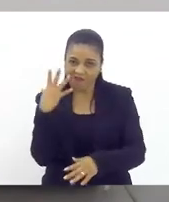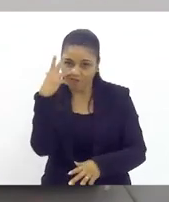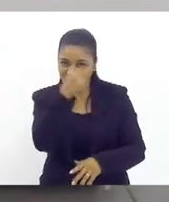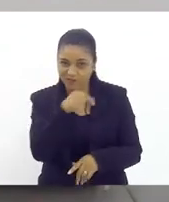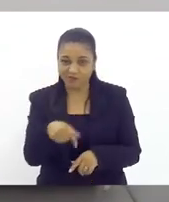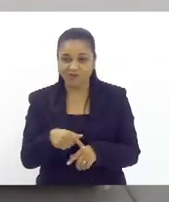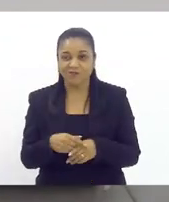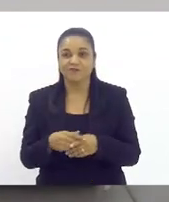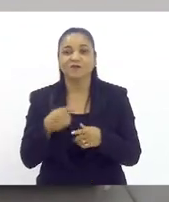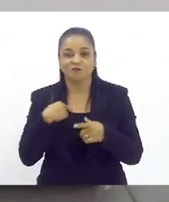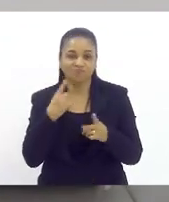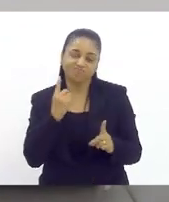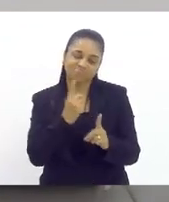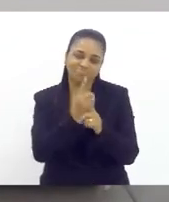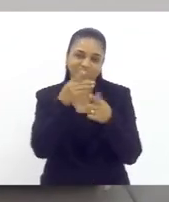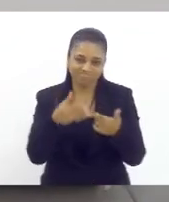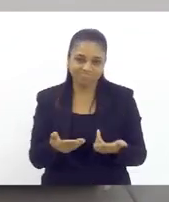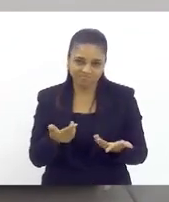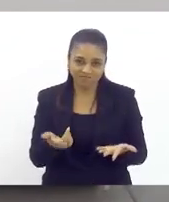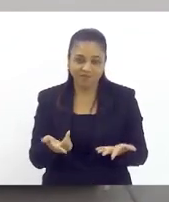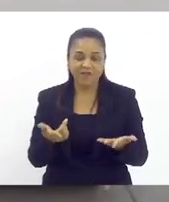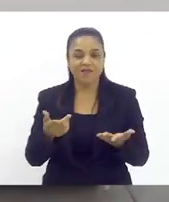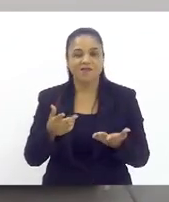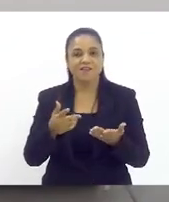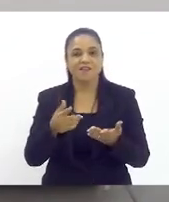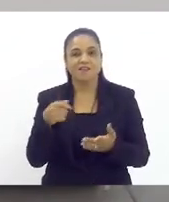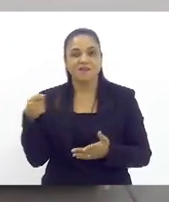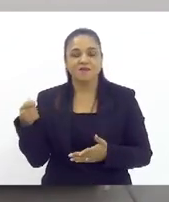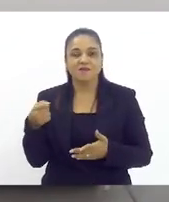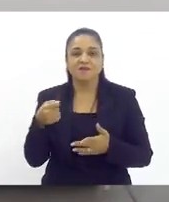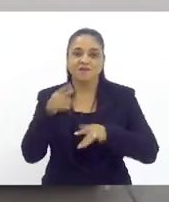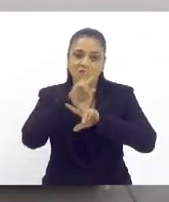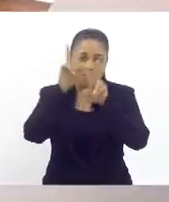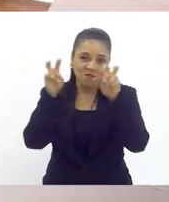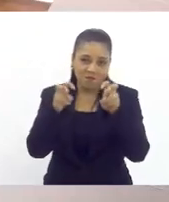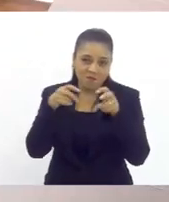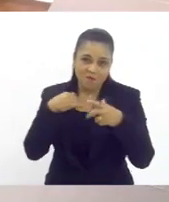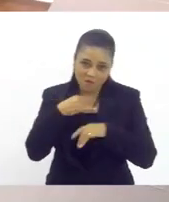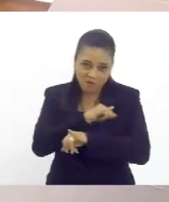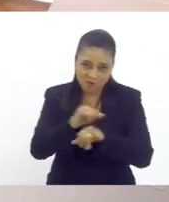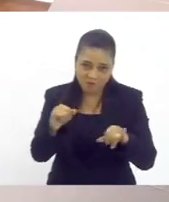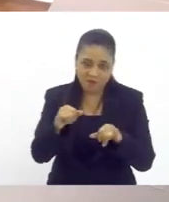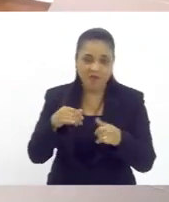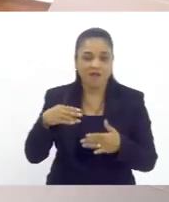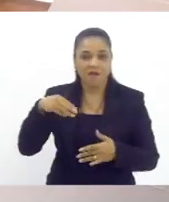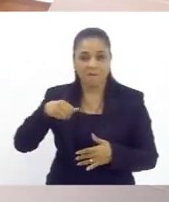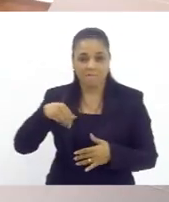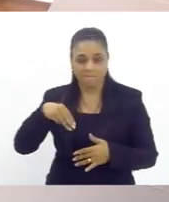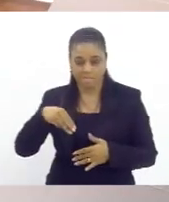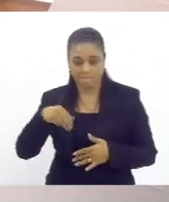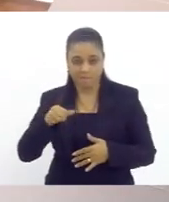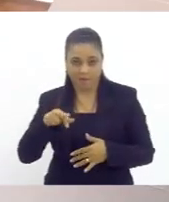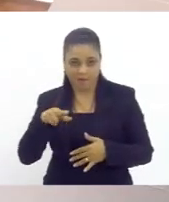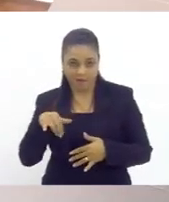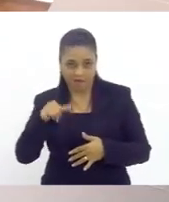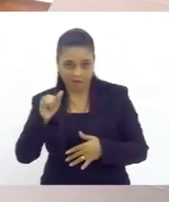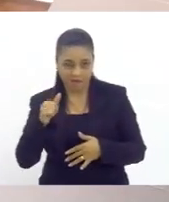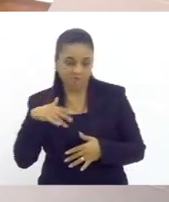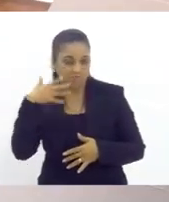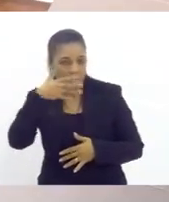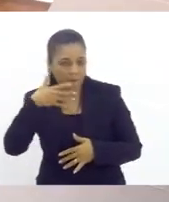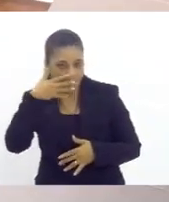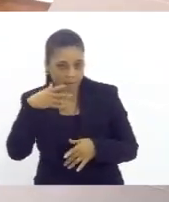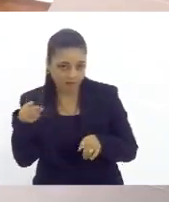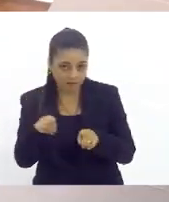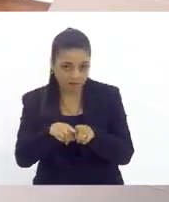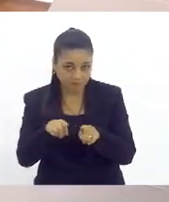vão ser os próximos mas queria apenas levantar uma questão aqui para mais adiante a Marie e outros comentarem que